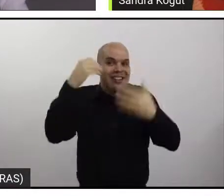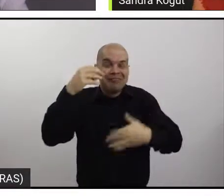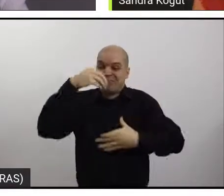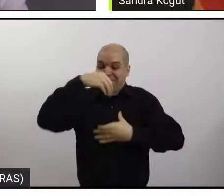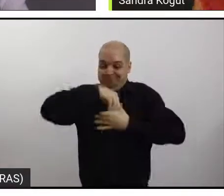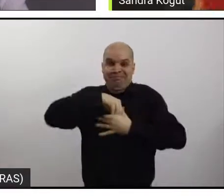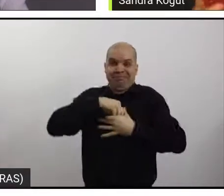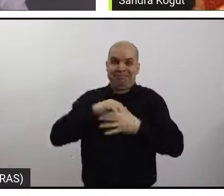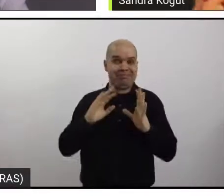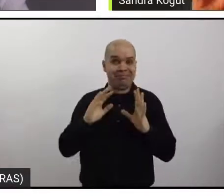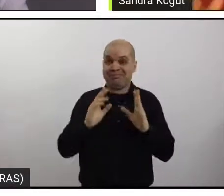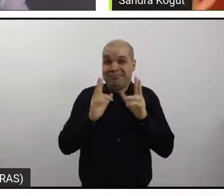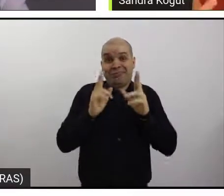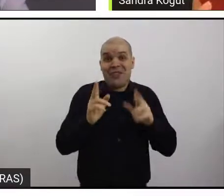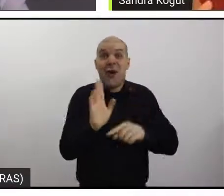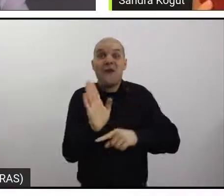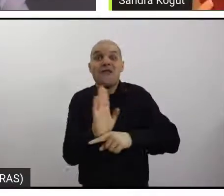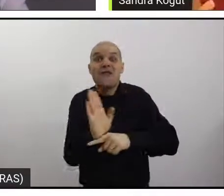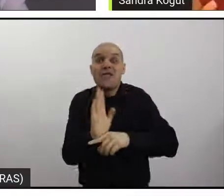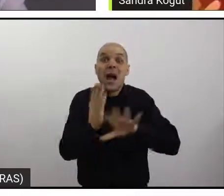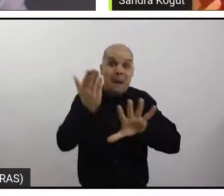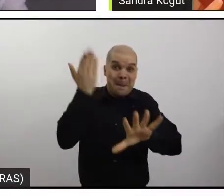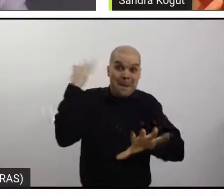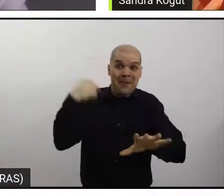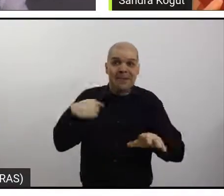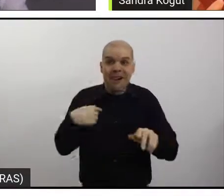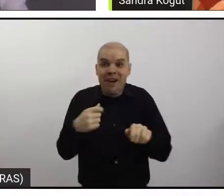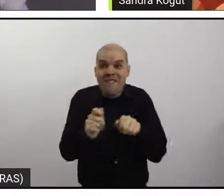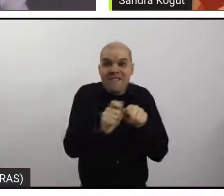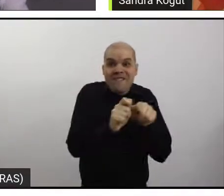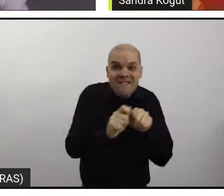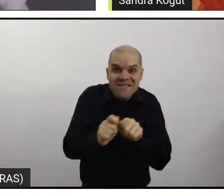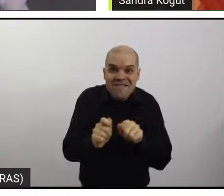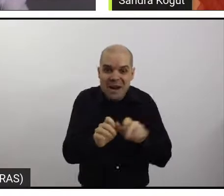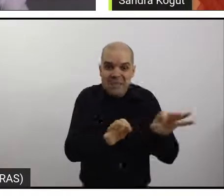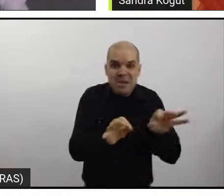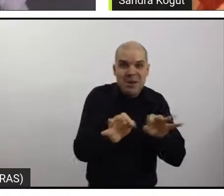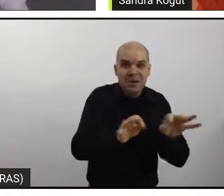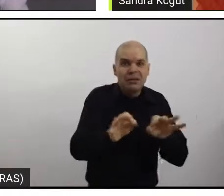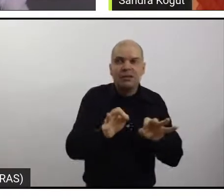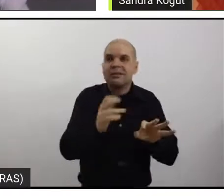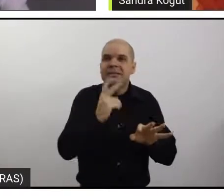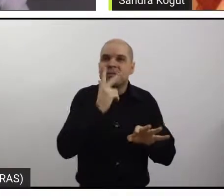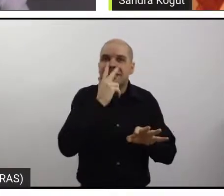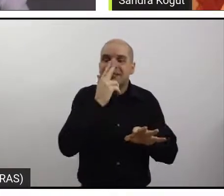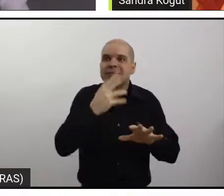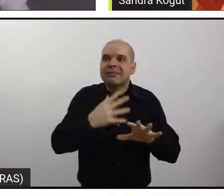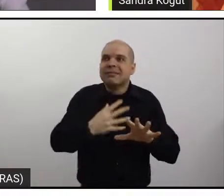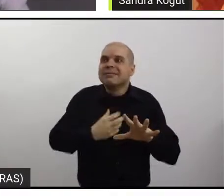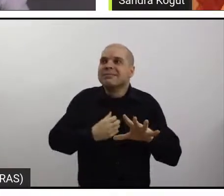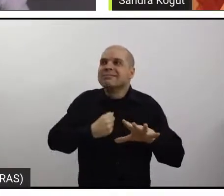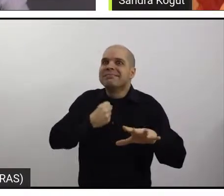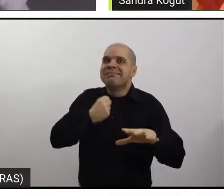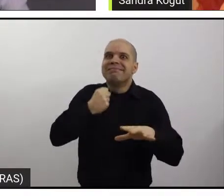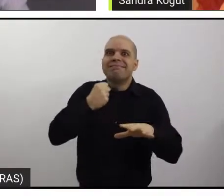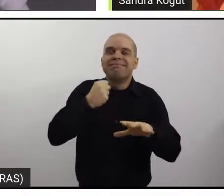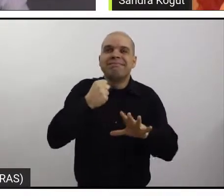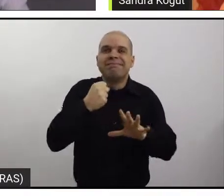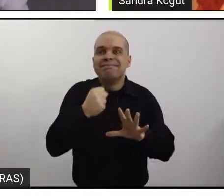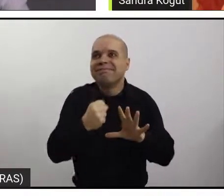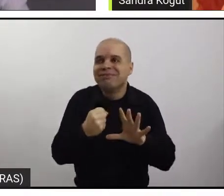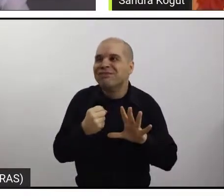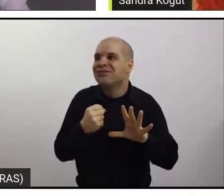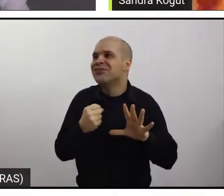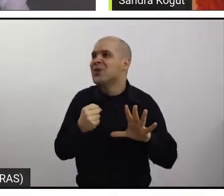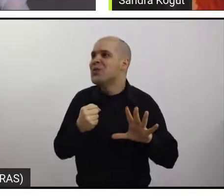mim a mesma coisa, assim, foi uma ferramenta que me, com a qual eu entrei no mundo